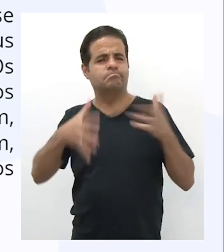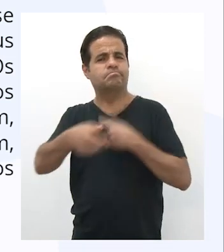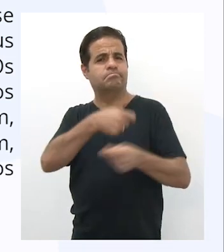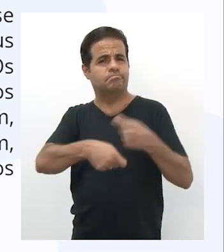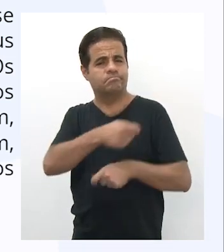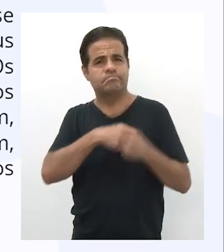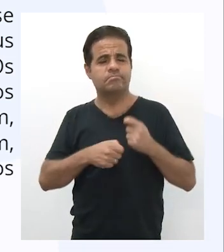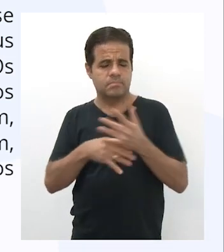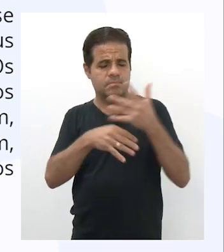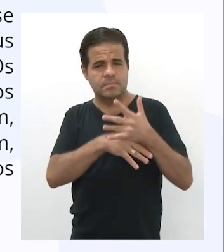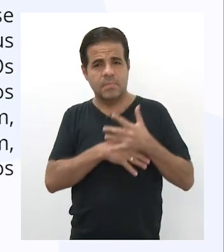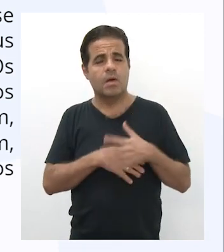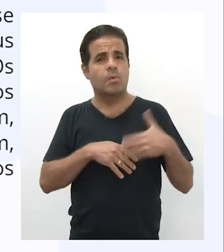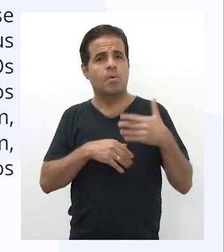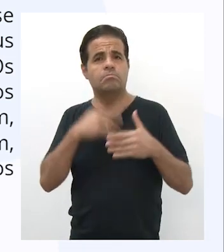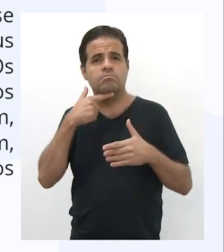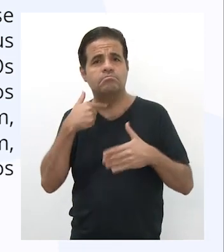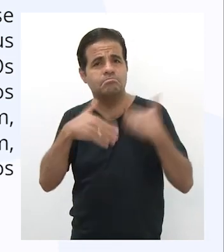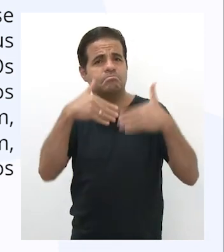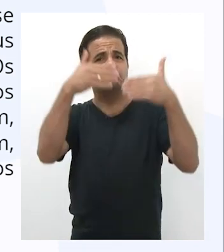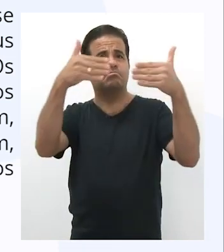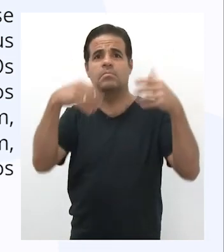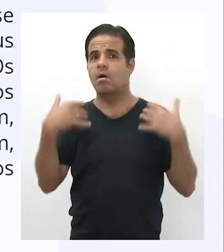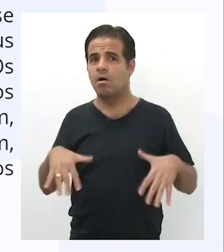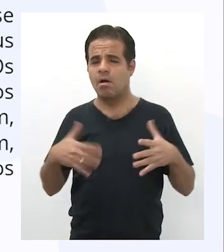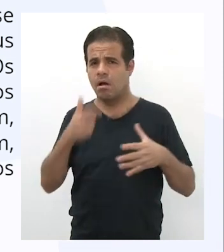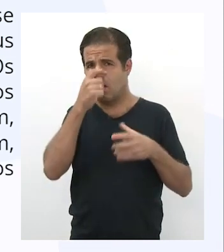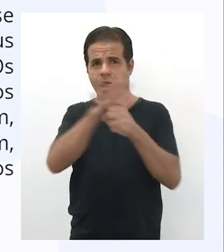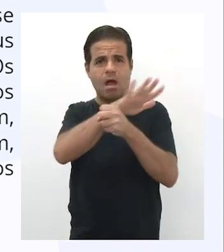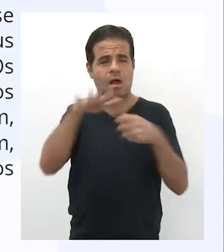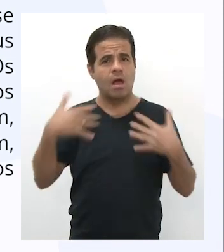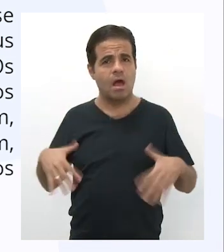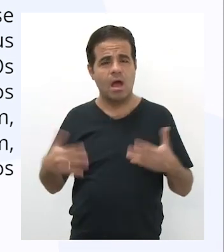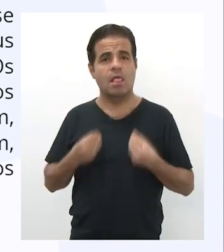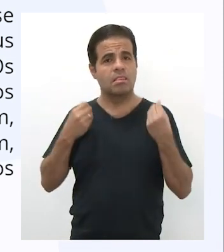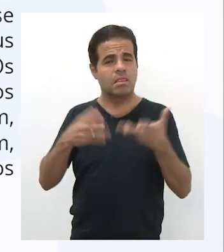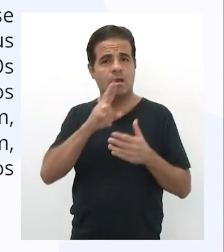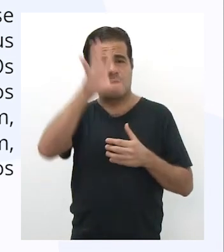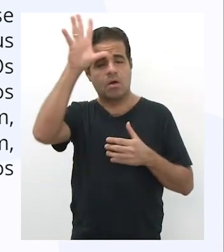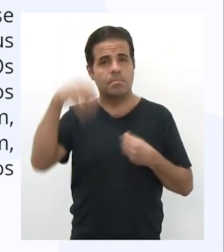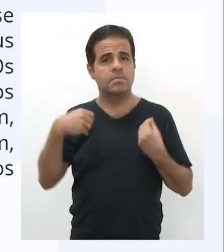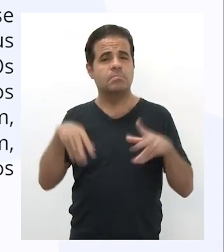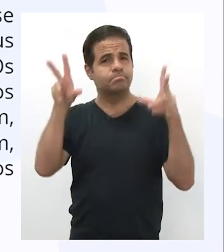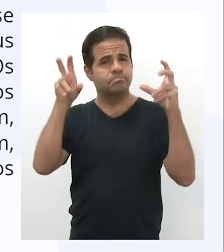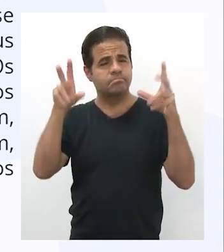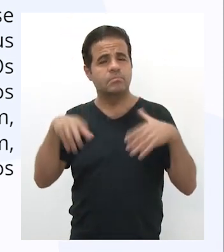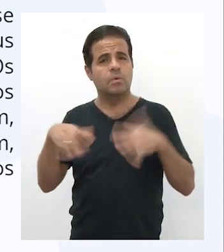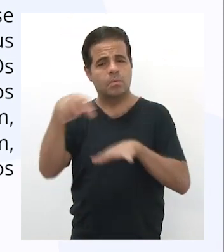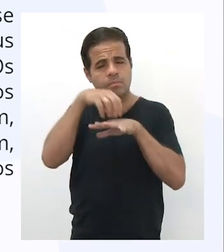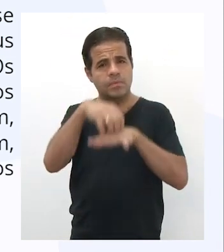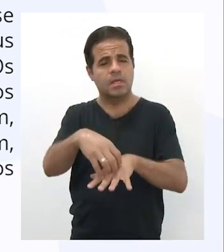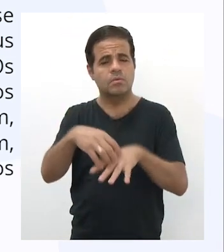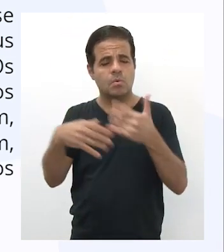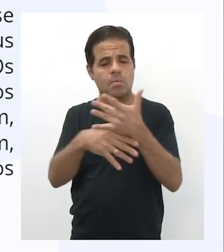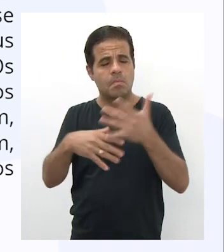comercial, as cidades se desenvolveram e ficaram populosas, dando a Roma o status de centro